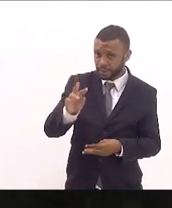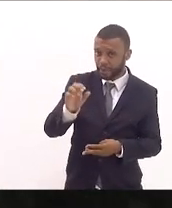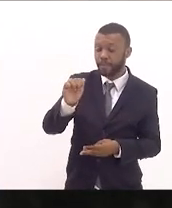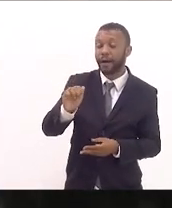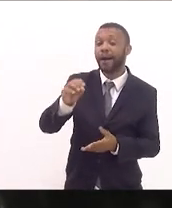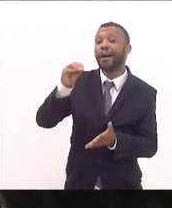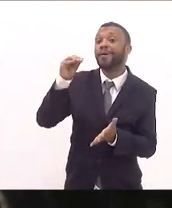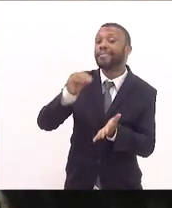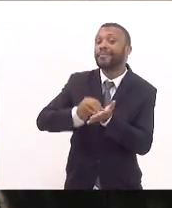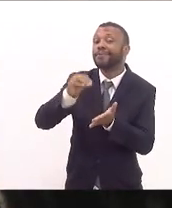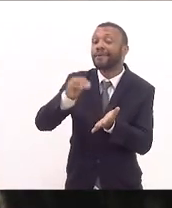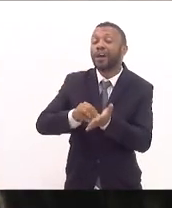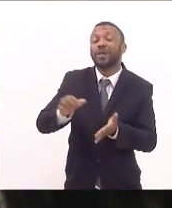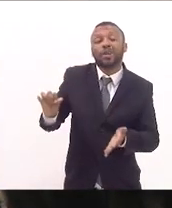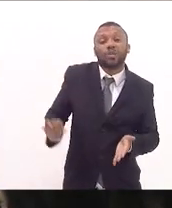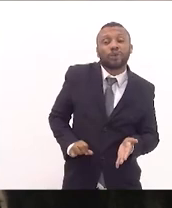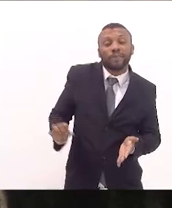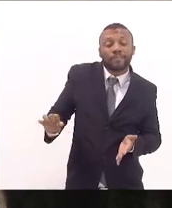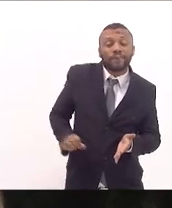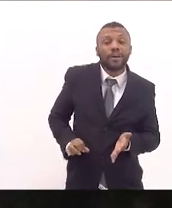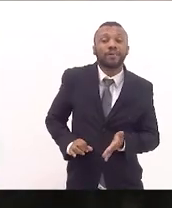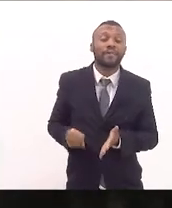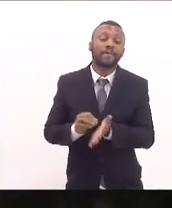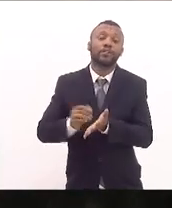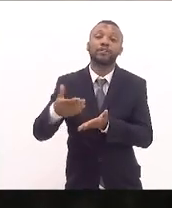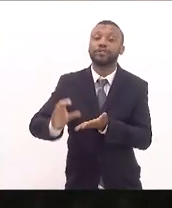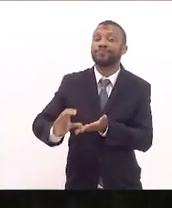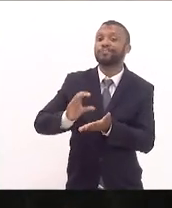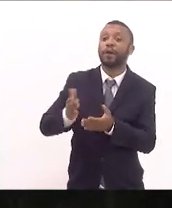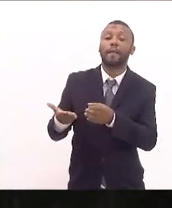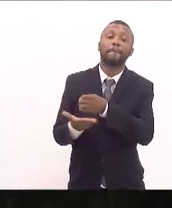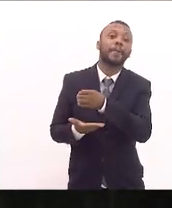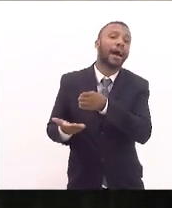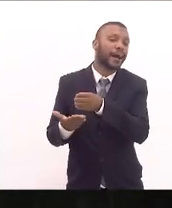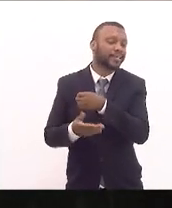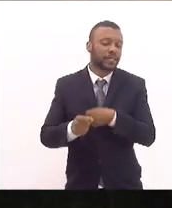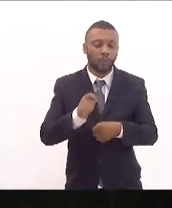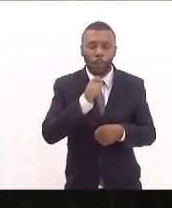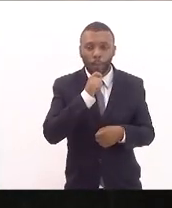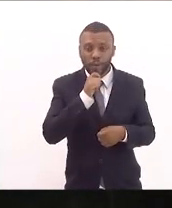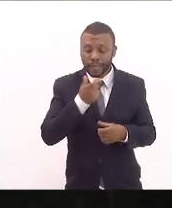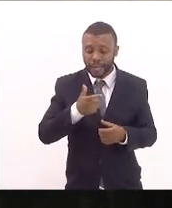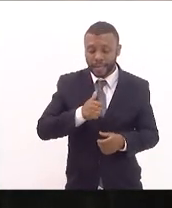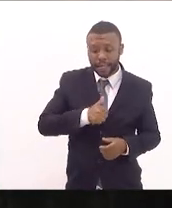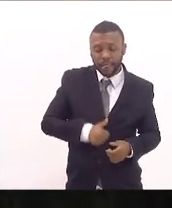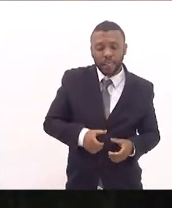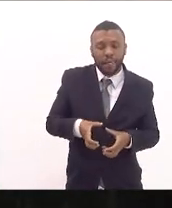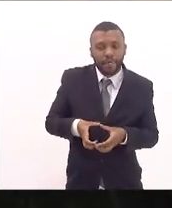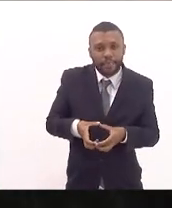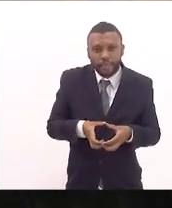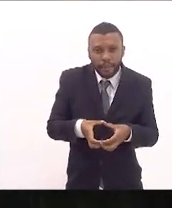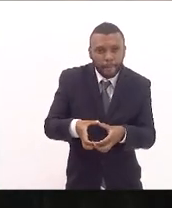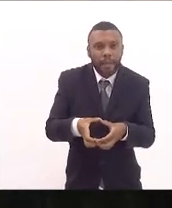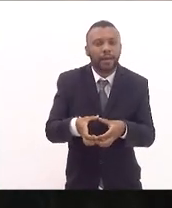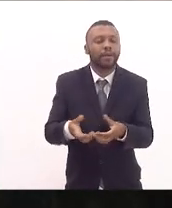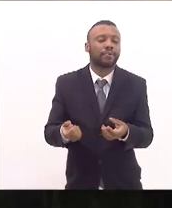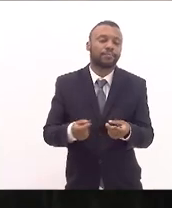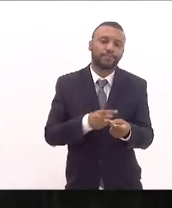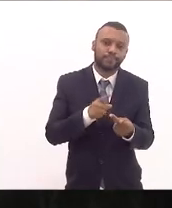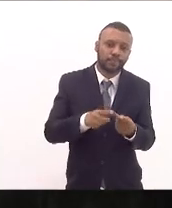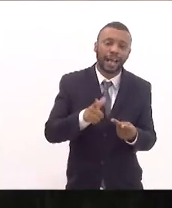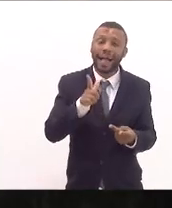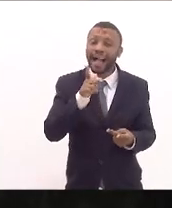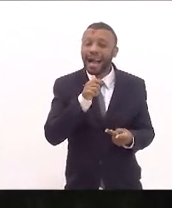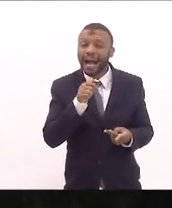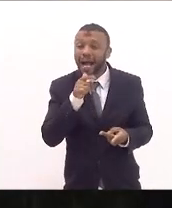recurso a básicos que uma população precisa não tem saneamento básico em alguns locais não